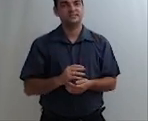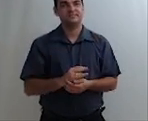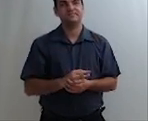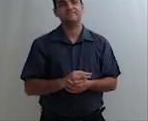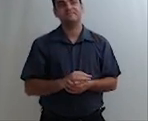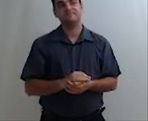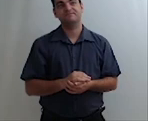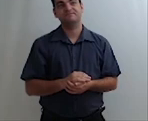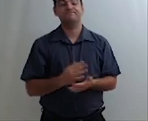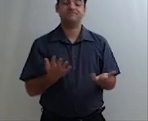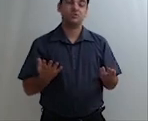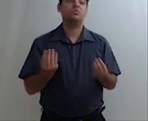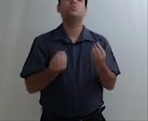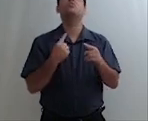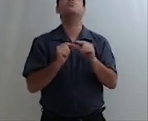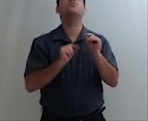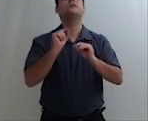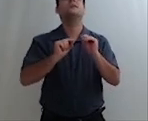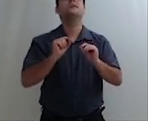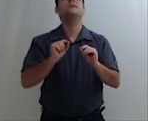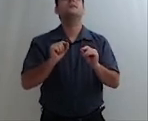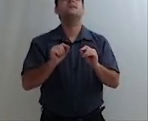alguma menção